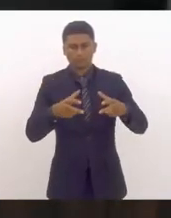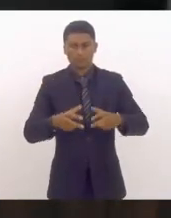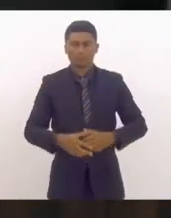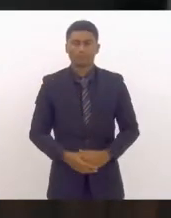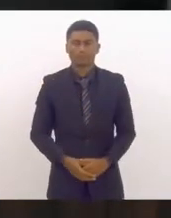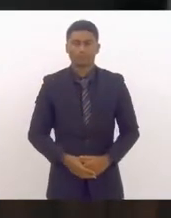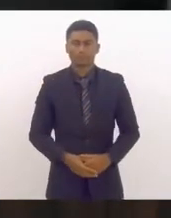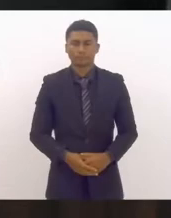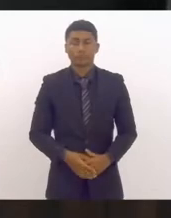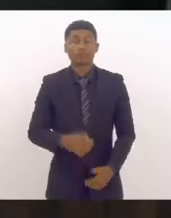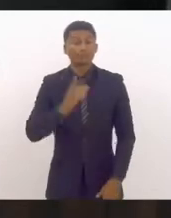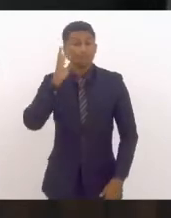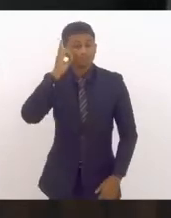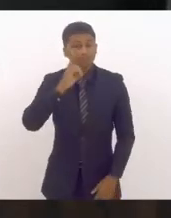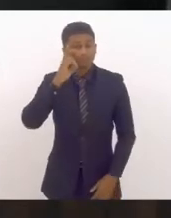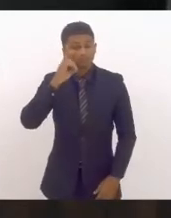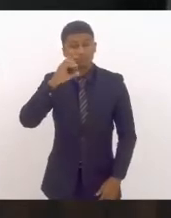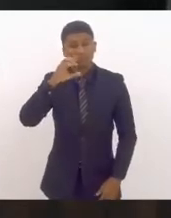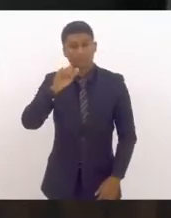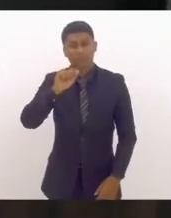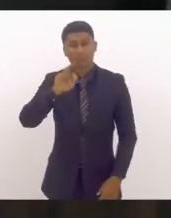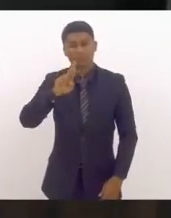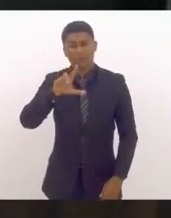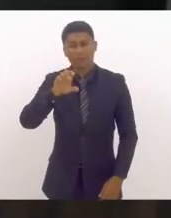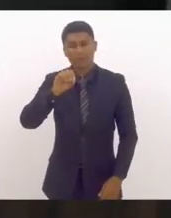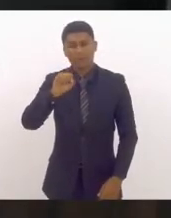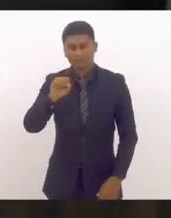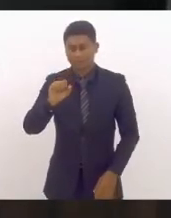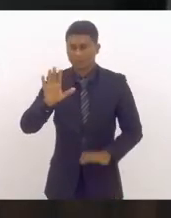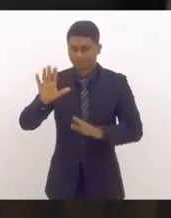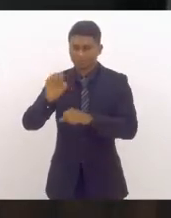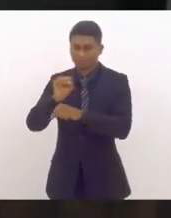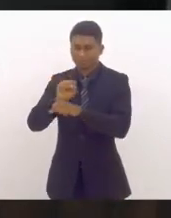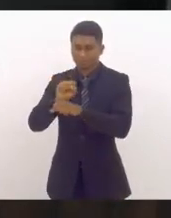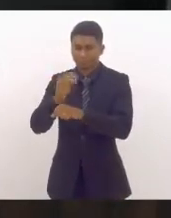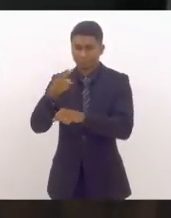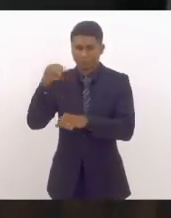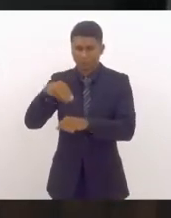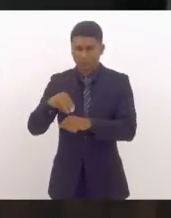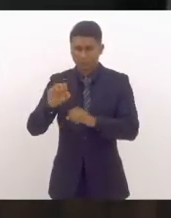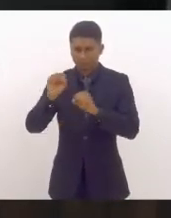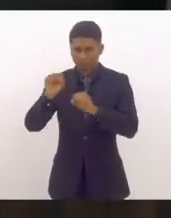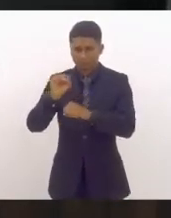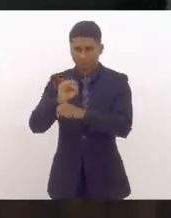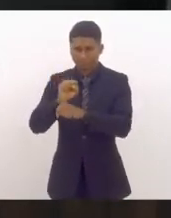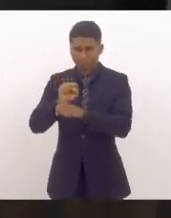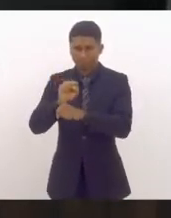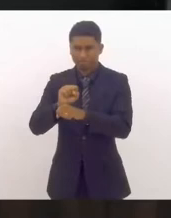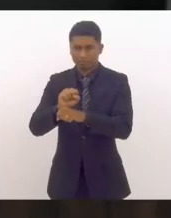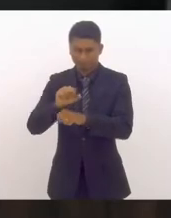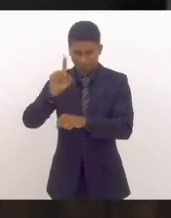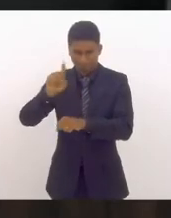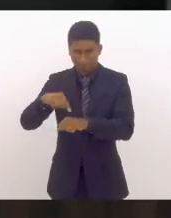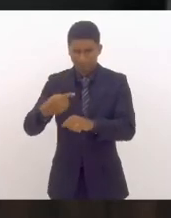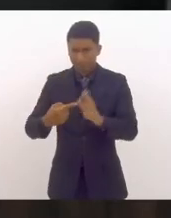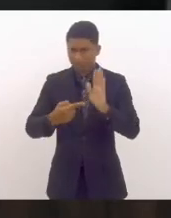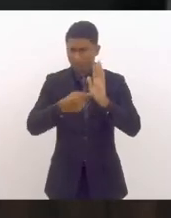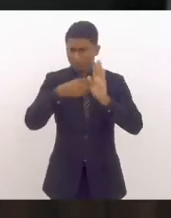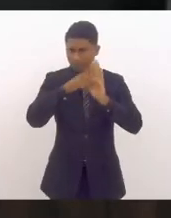Deputado Carlos Augusto, nós estamos colhendo parecer, 2 minutos, já volto, pode ser? É sobre a matéria, deputado?